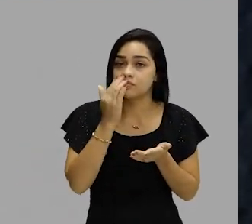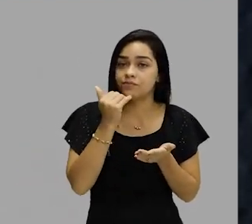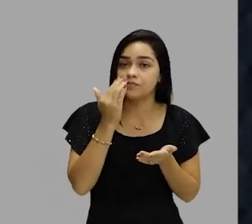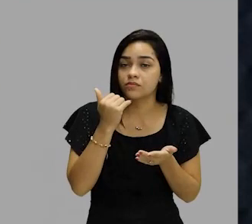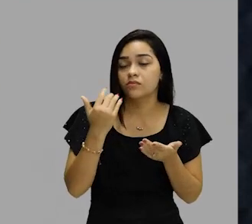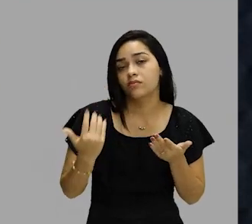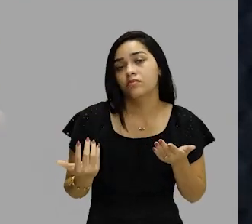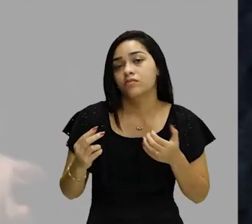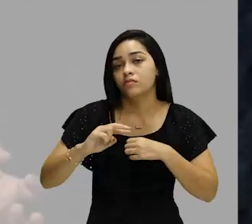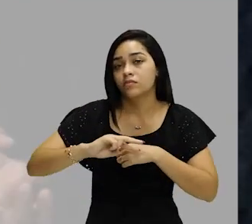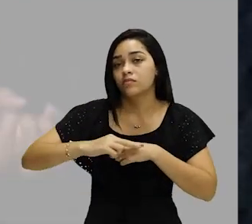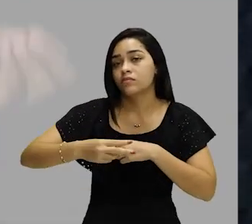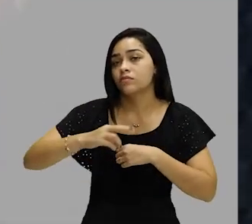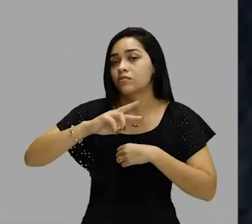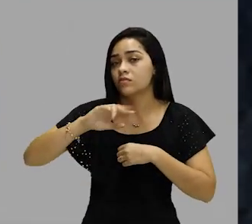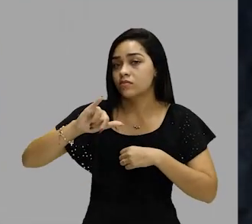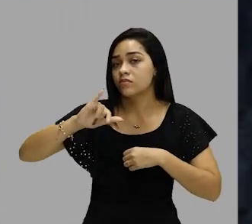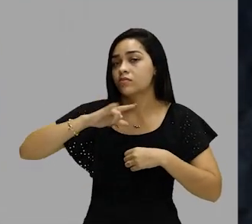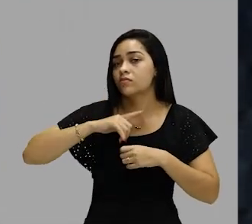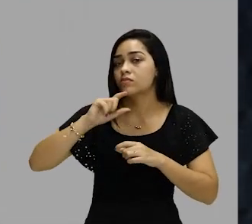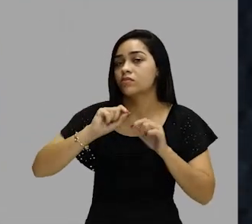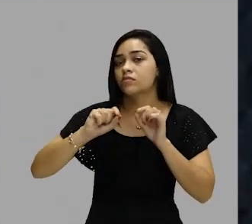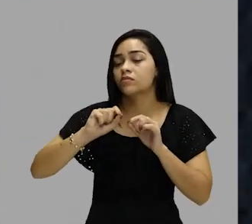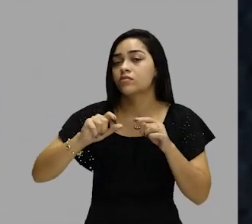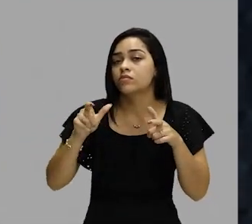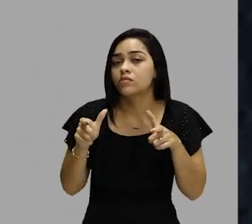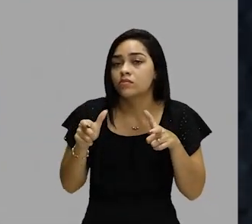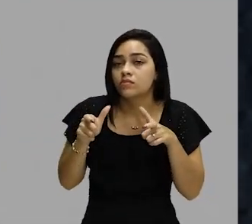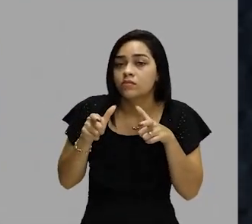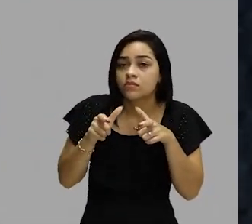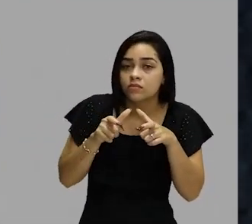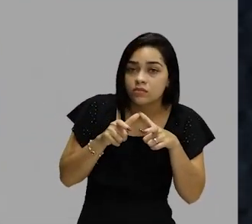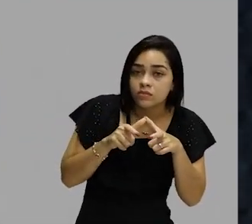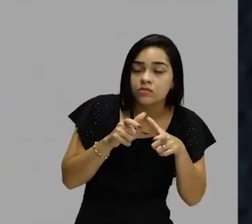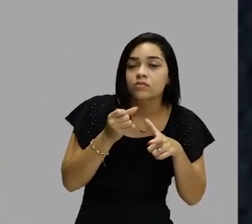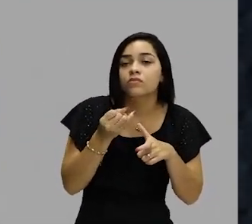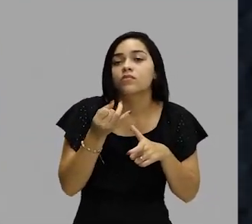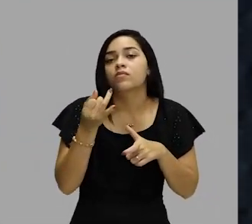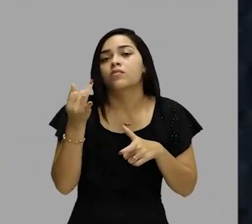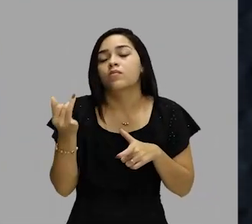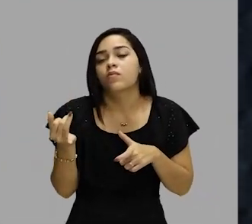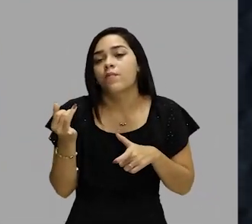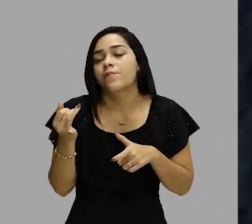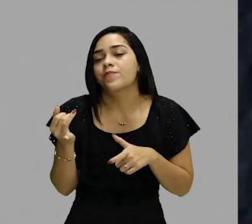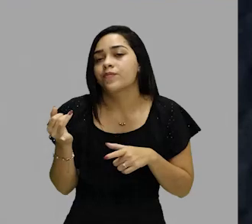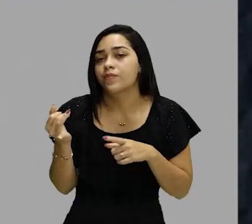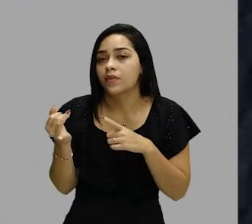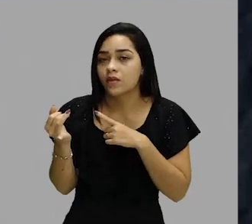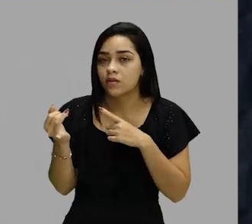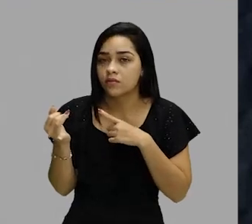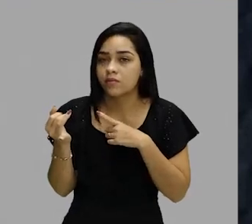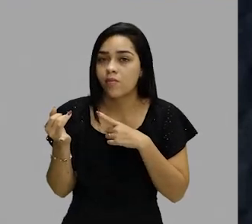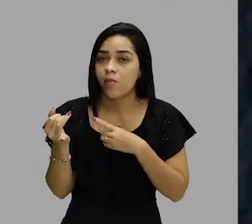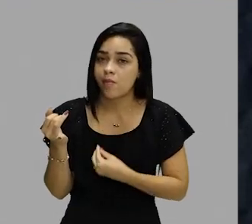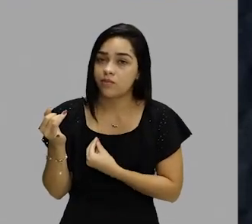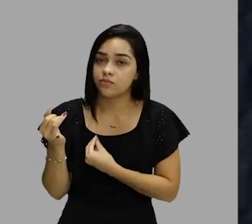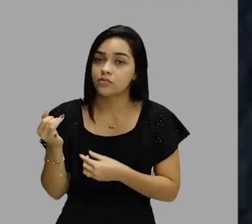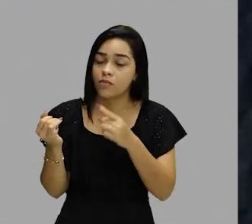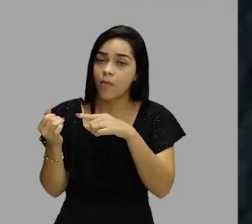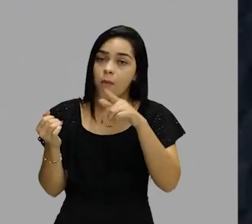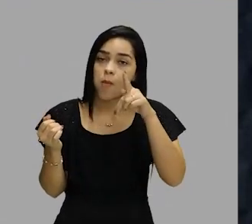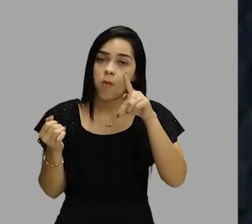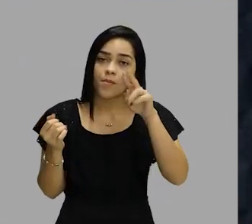Então, consequentemente, eles vão começar a diminuir a quantidade de presas que estão ali circulando,